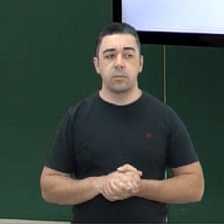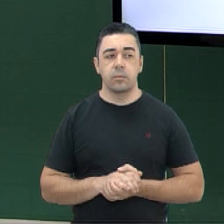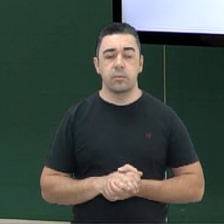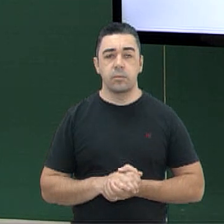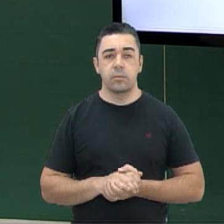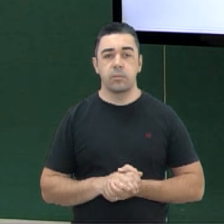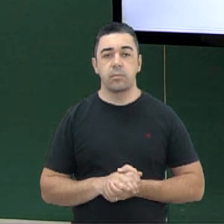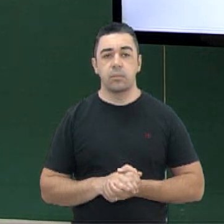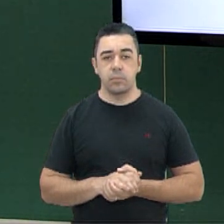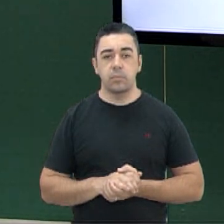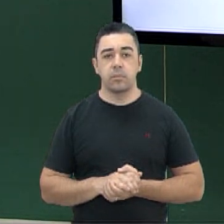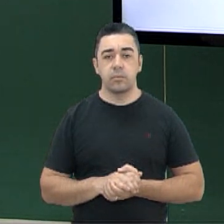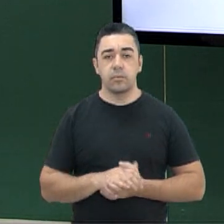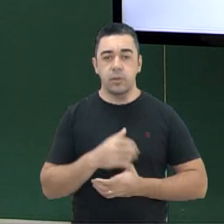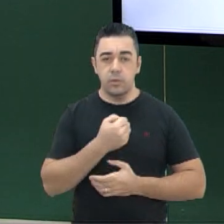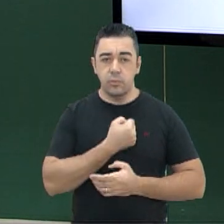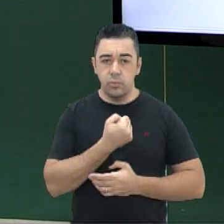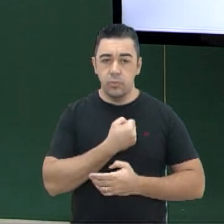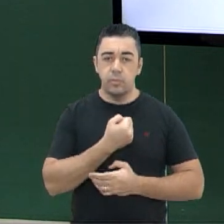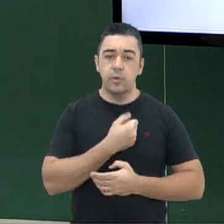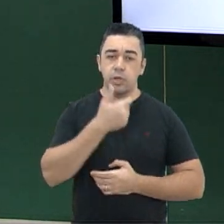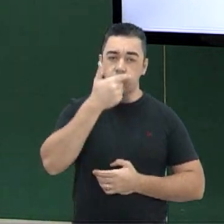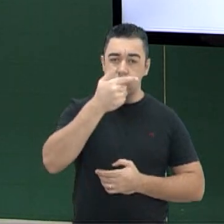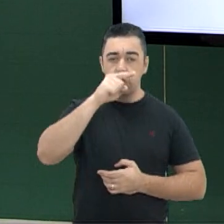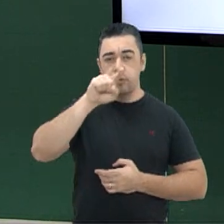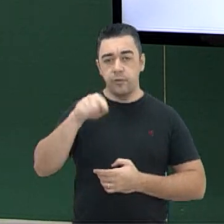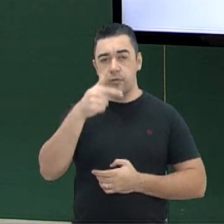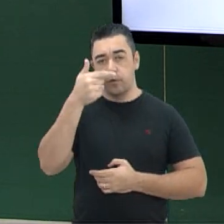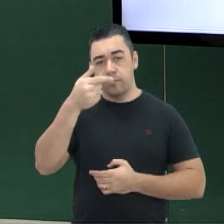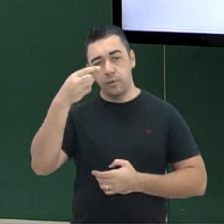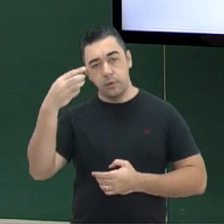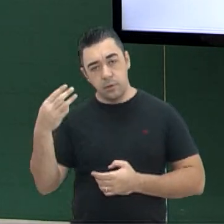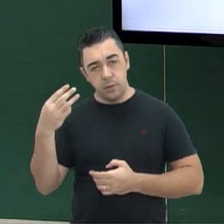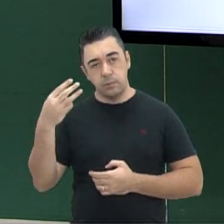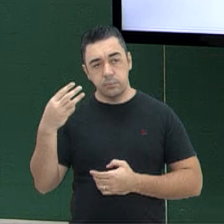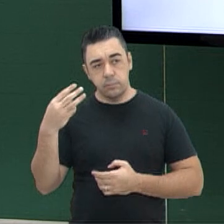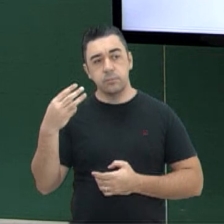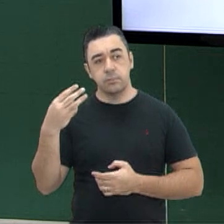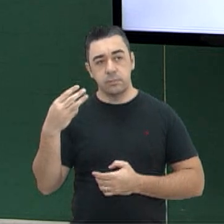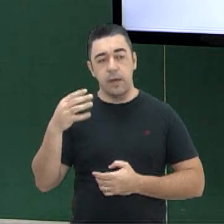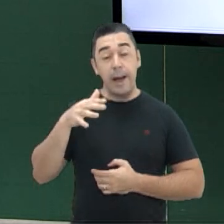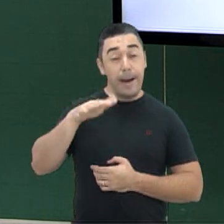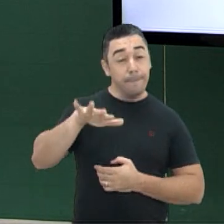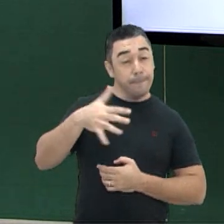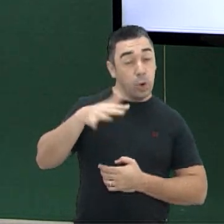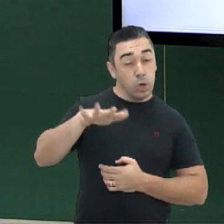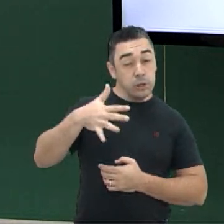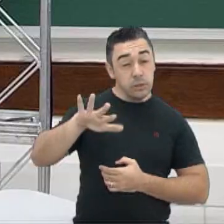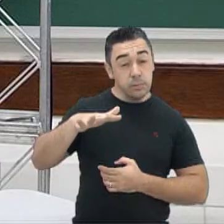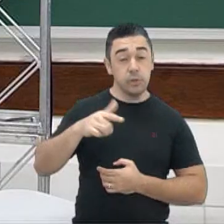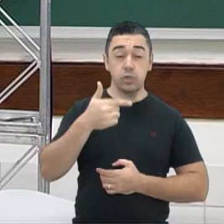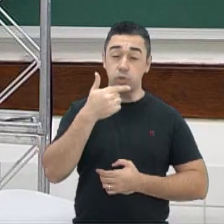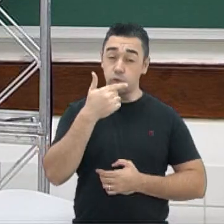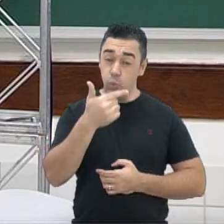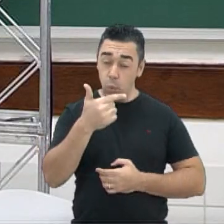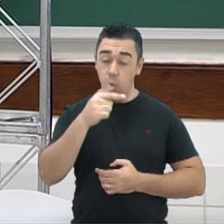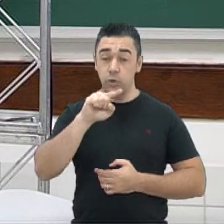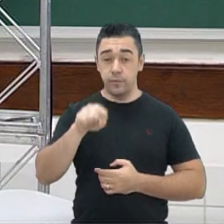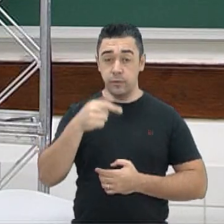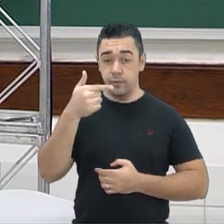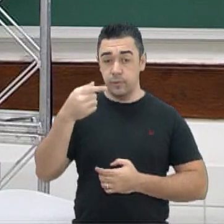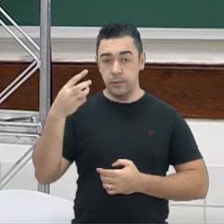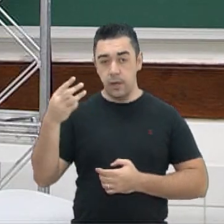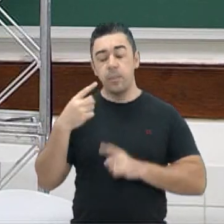Mais 3 subtrações. Então, o próximo número aqui é 3. Logo, a raiz quadrada de 5 é aproximadamente, né? Porque aqui